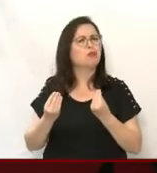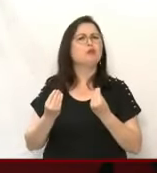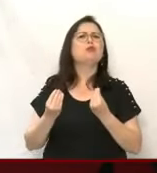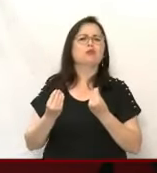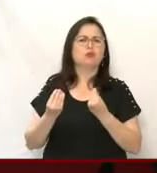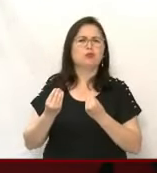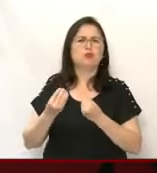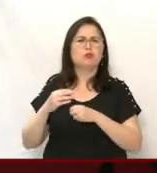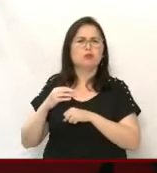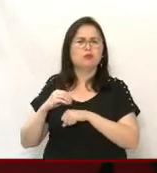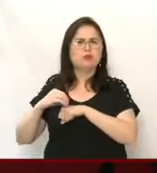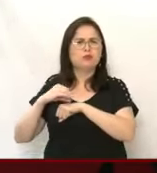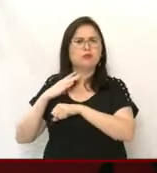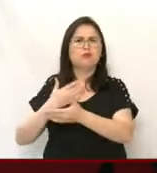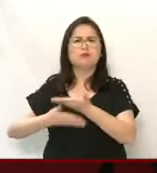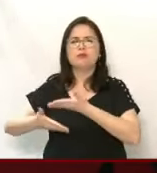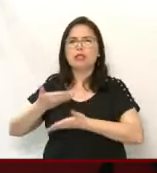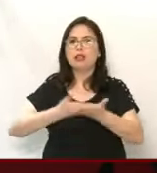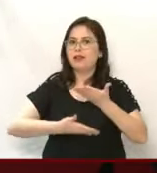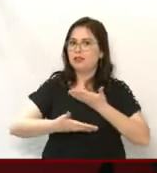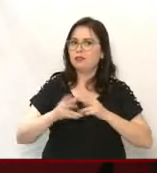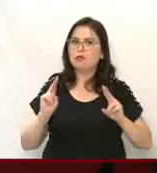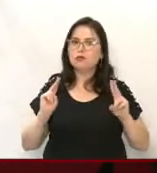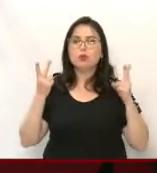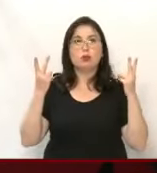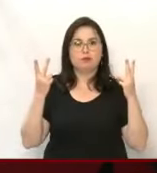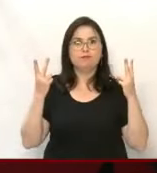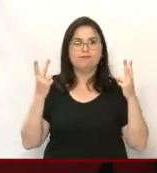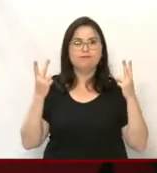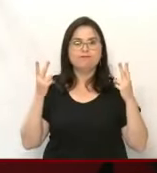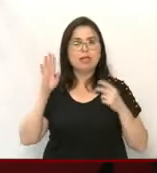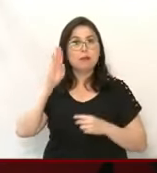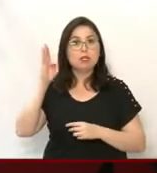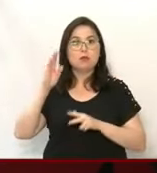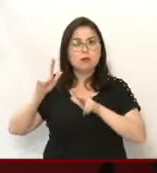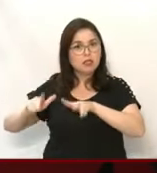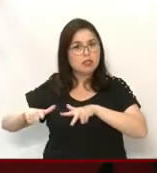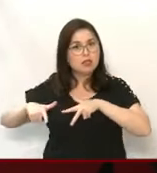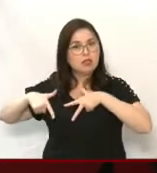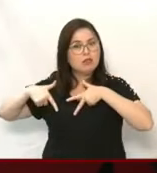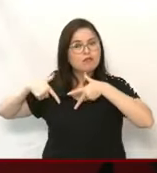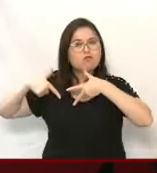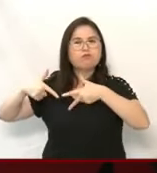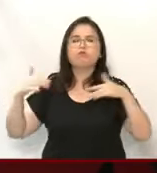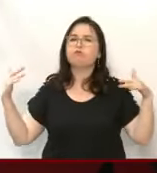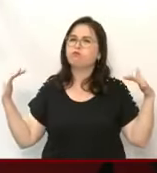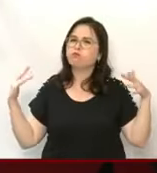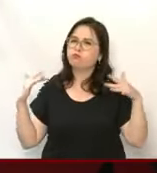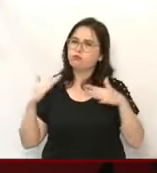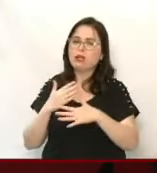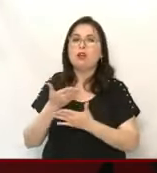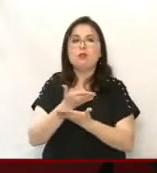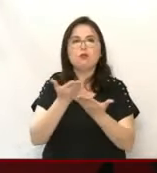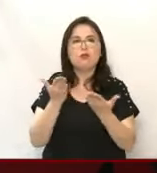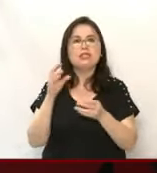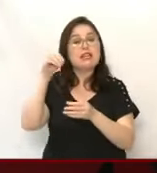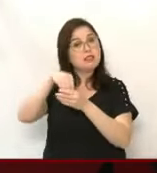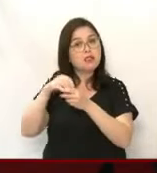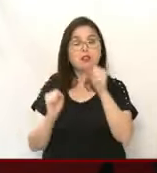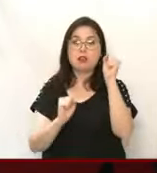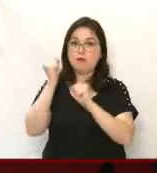boas e de vitórias para contar. E principalmente a nossa militância, aquele trabalhador que está na fábrica